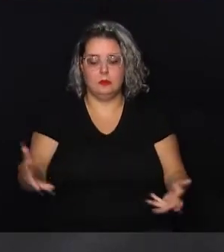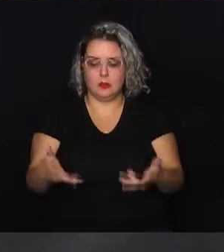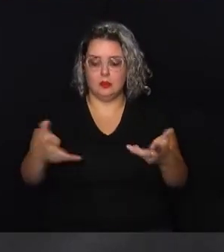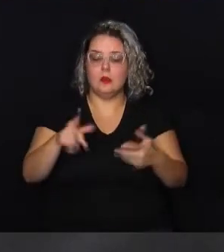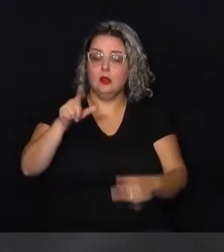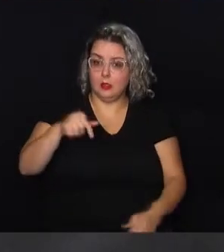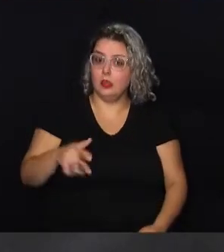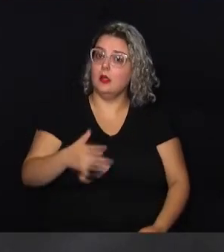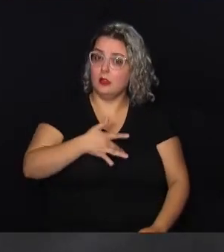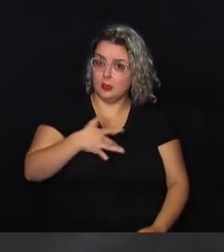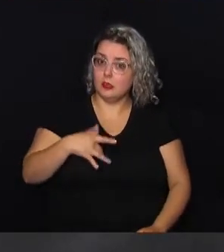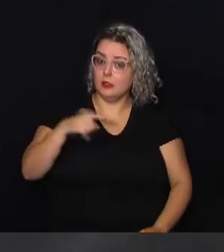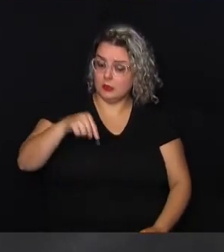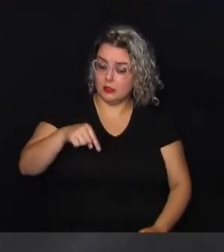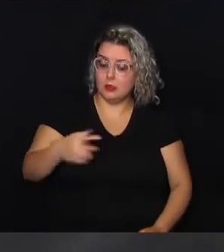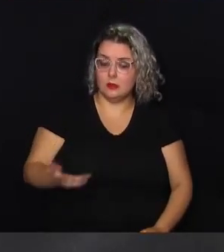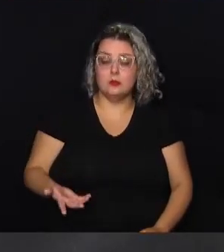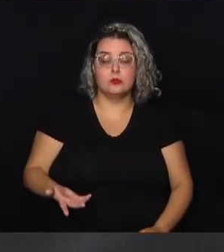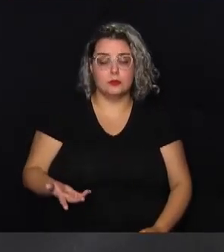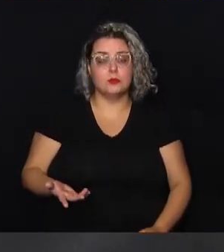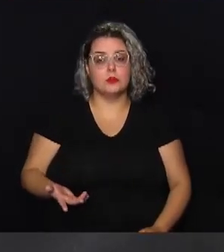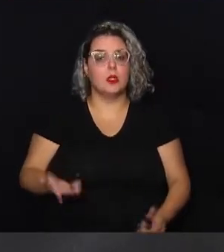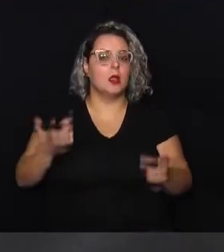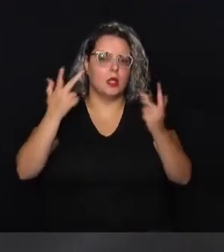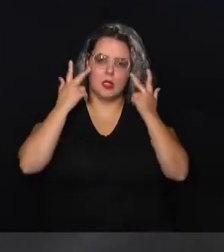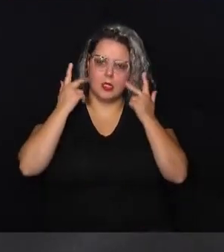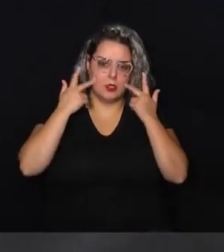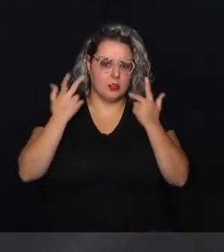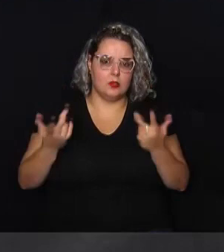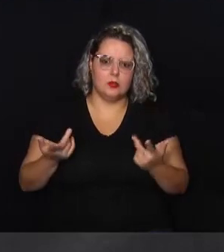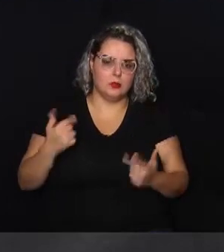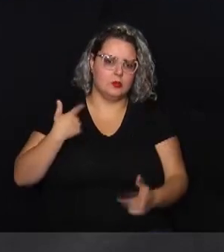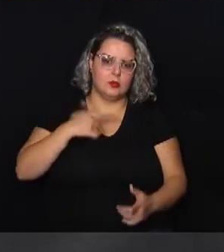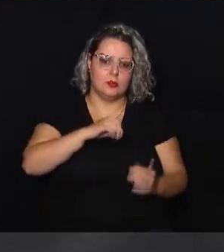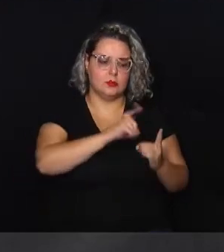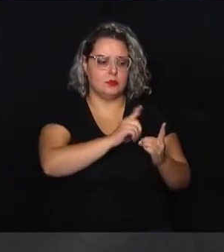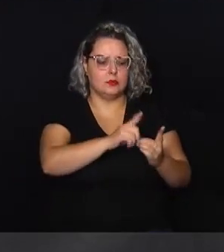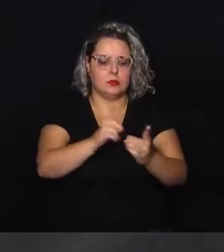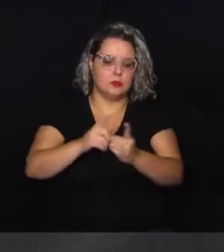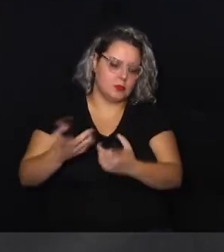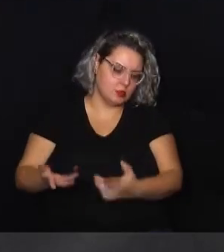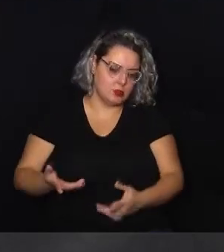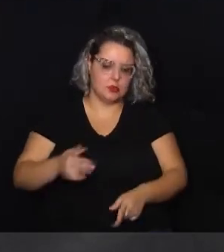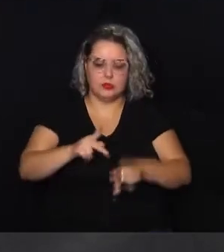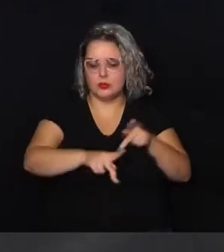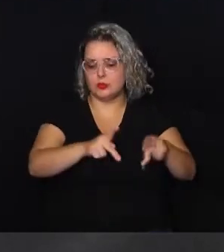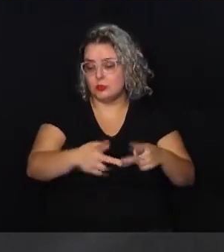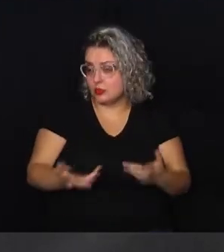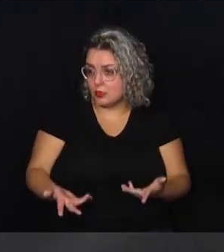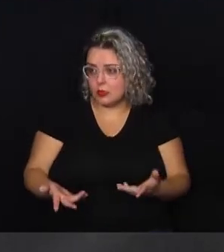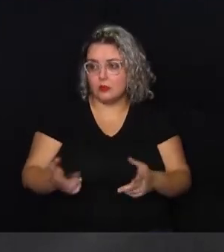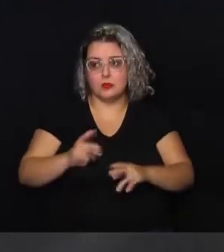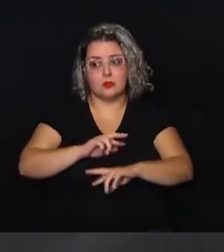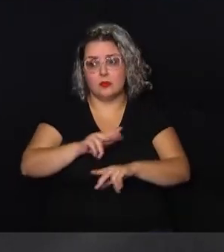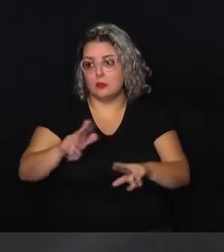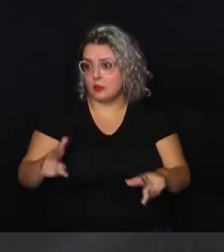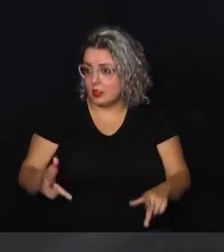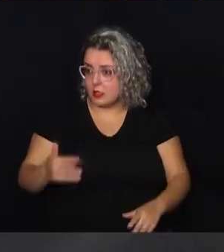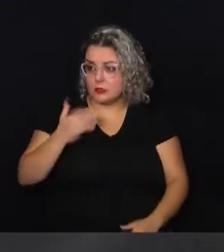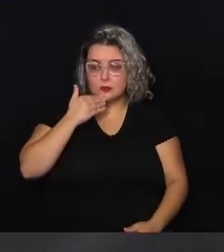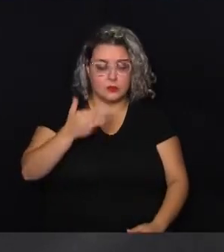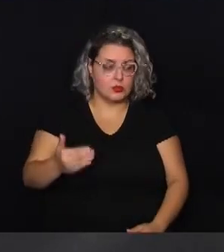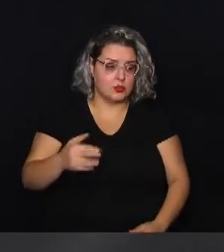da saúde, não é? É natural, nós estamos lá na ponta, nós temos muito há muitos pedidos,